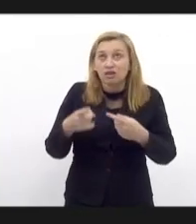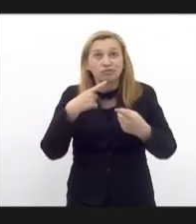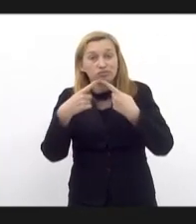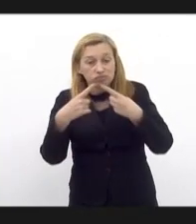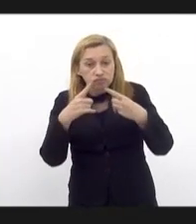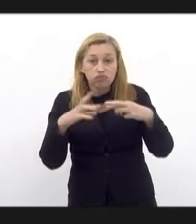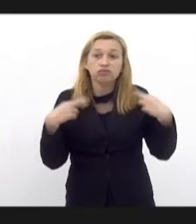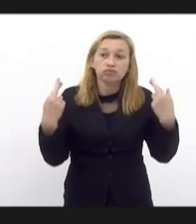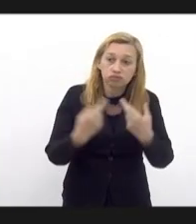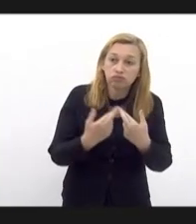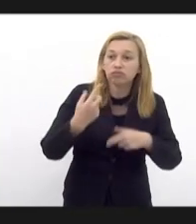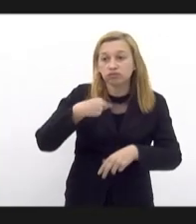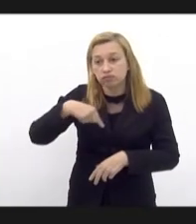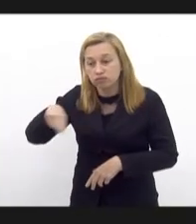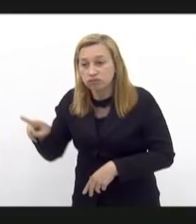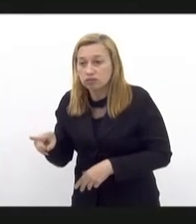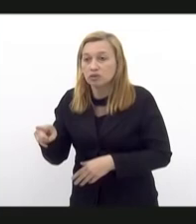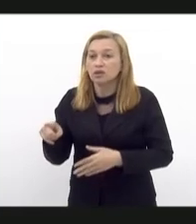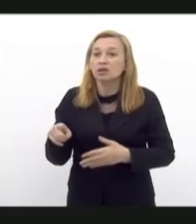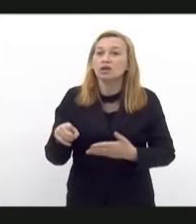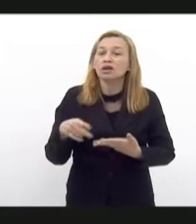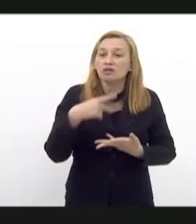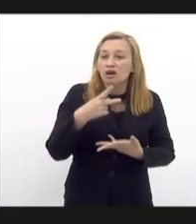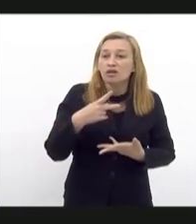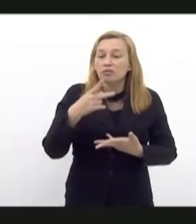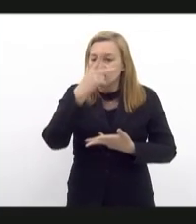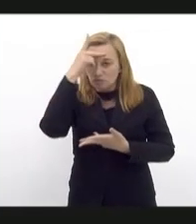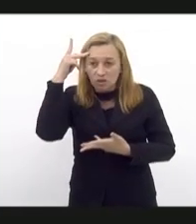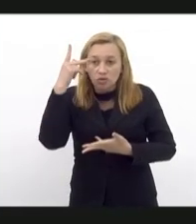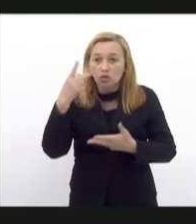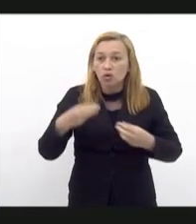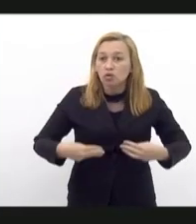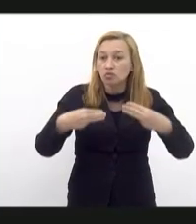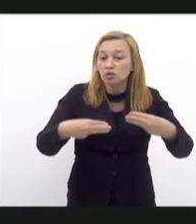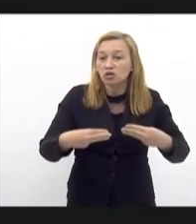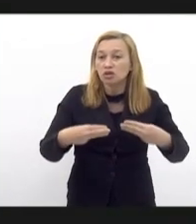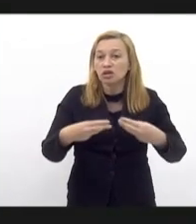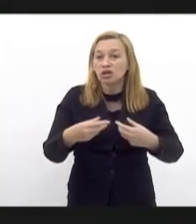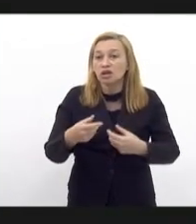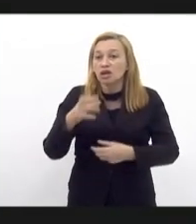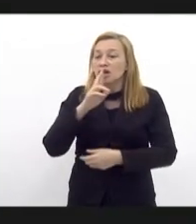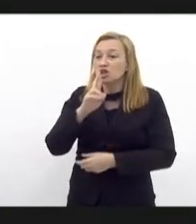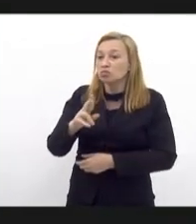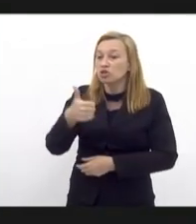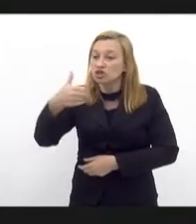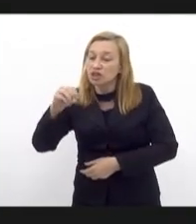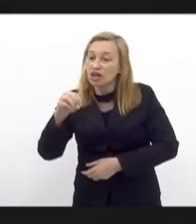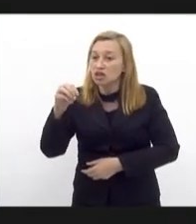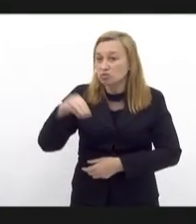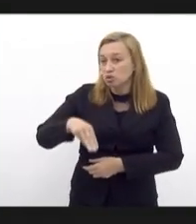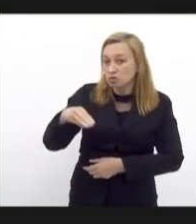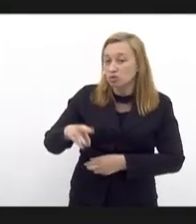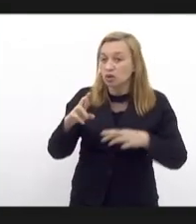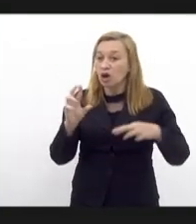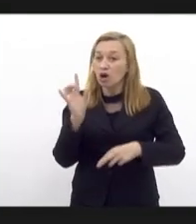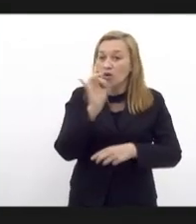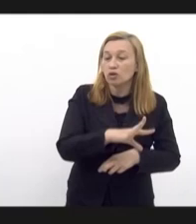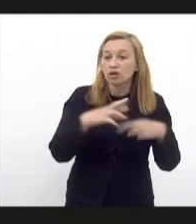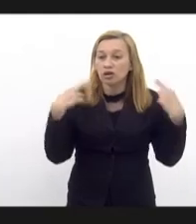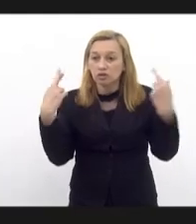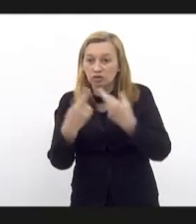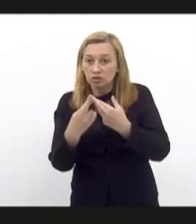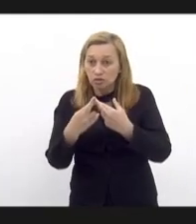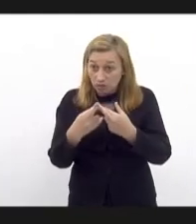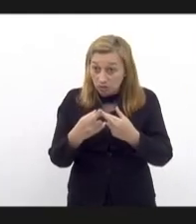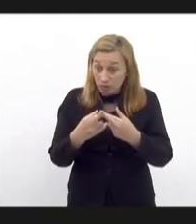já participei, já disponibilizo para as pessoas, o ministro deu uma resposta de 10 minutos na última audiência pública que foi feita na Comissão de